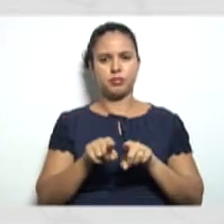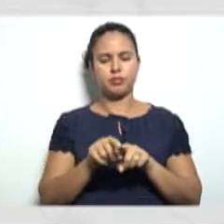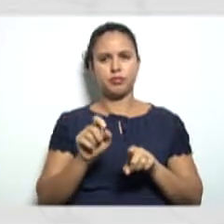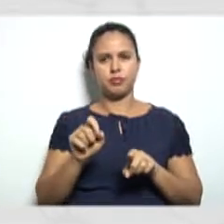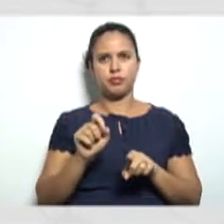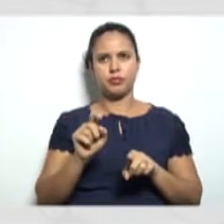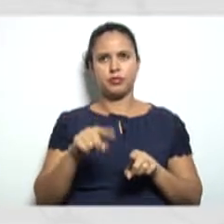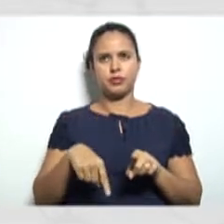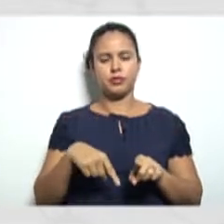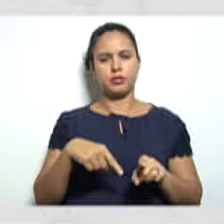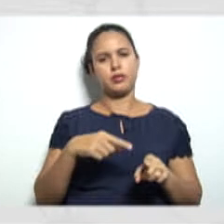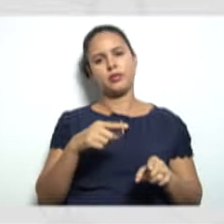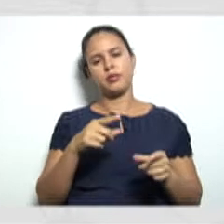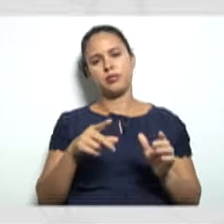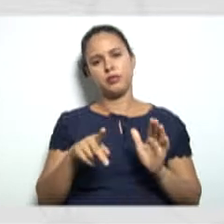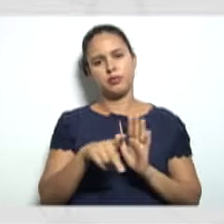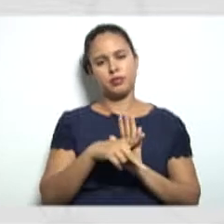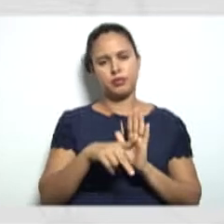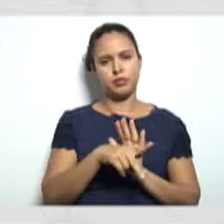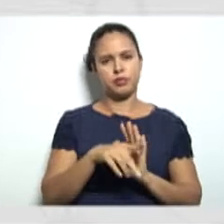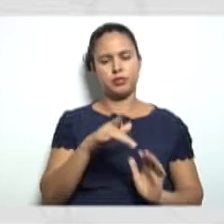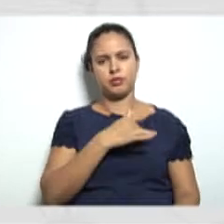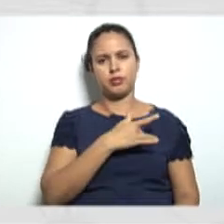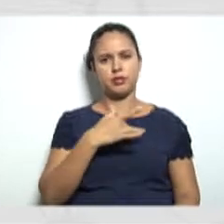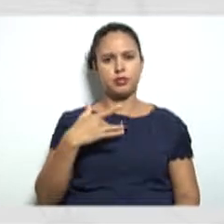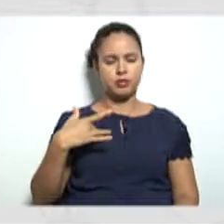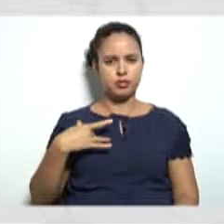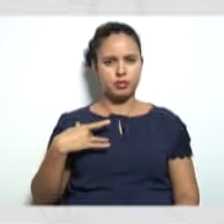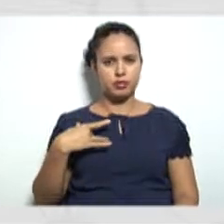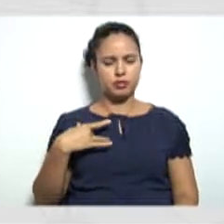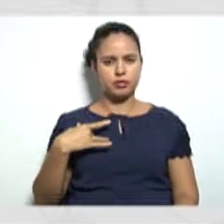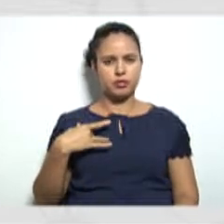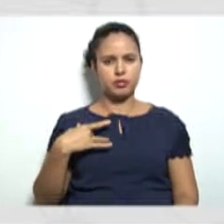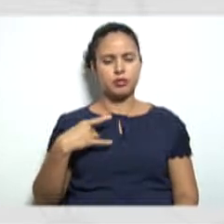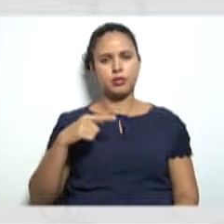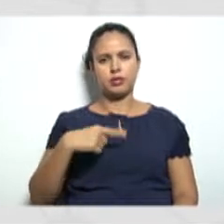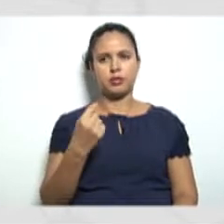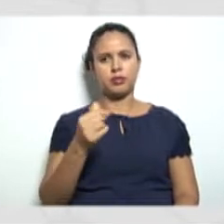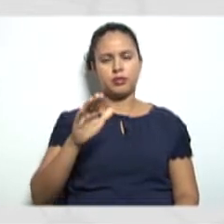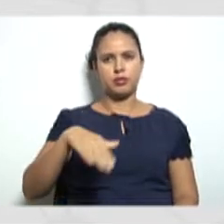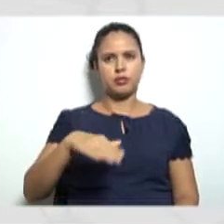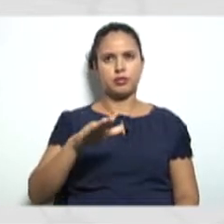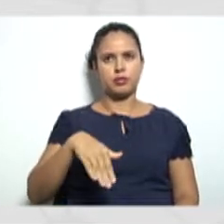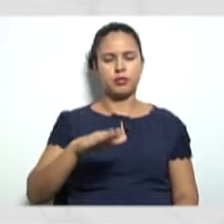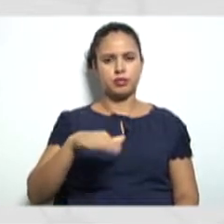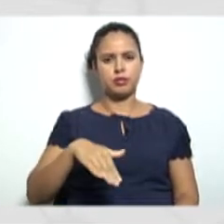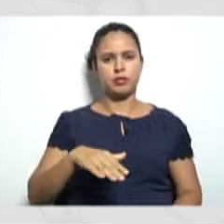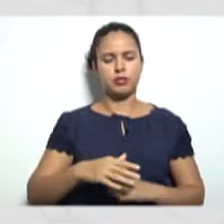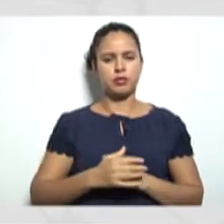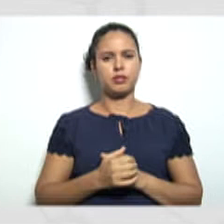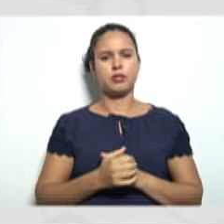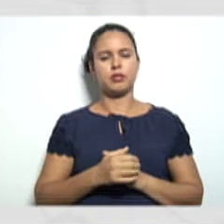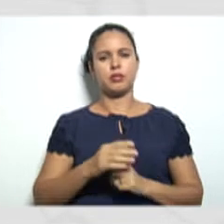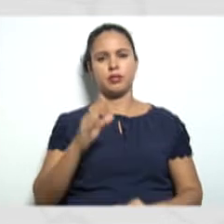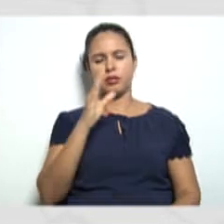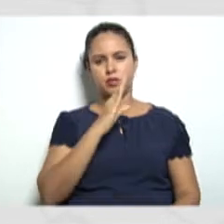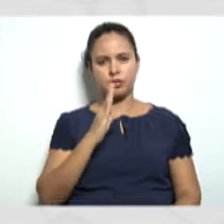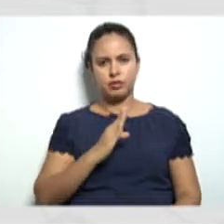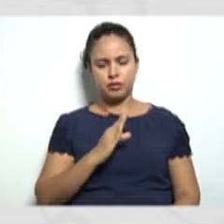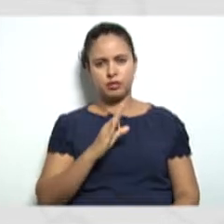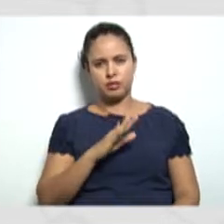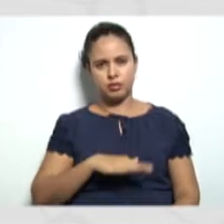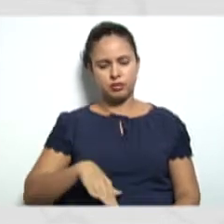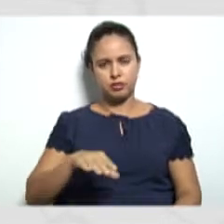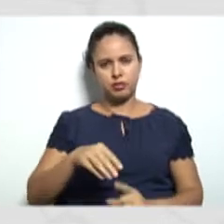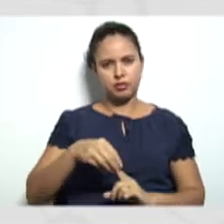custosos planos de saúde convencionais. É uma maneira de ter um plano de saúde mais barato. O Brasil é o líder mundial nesse